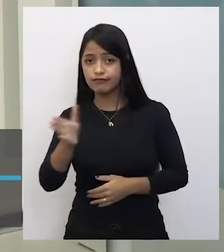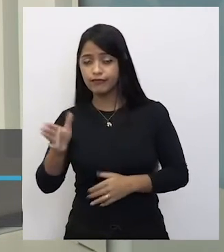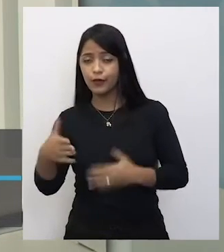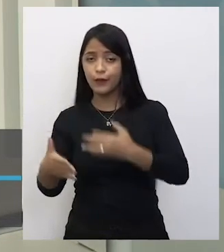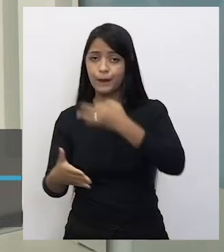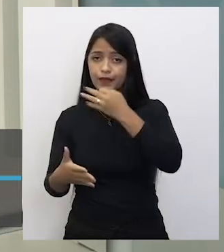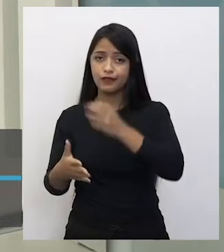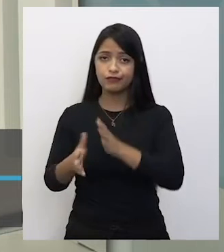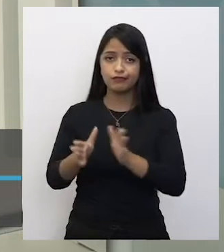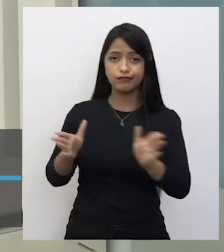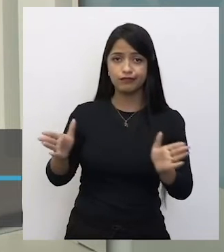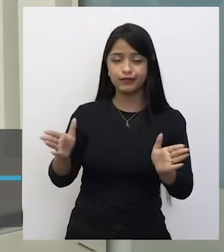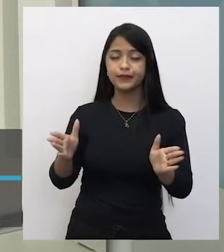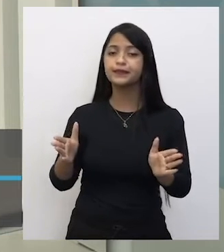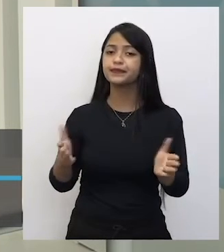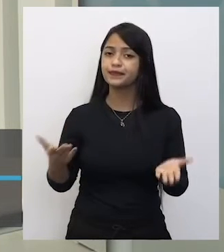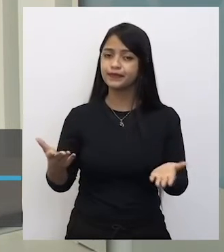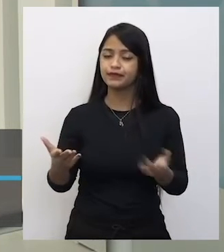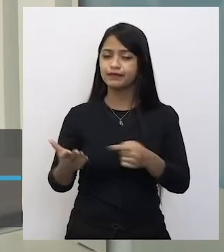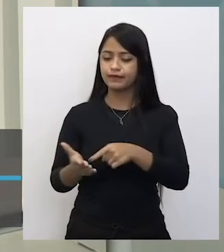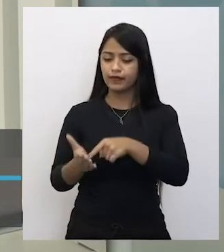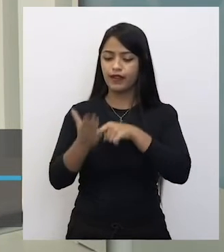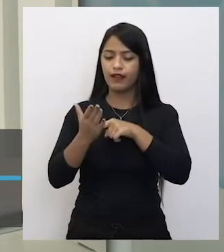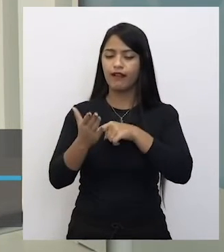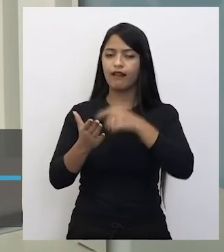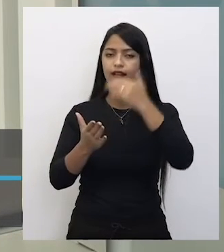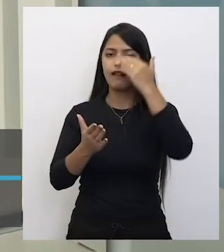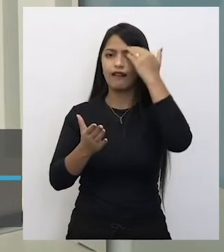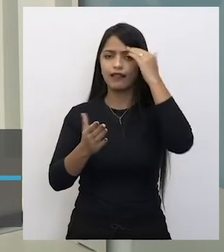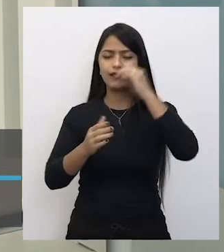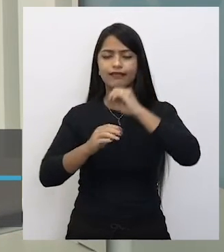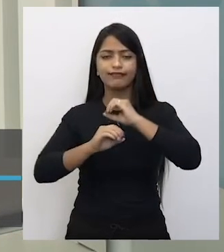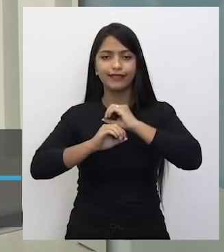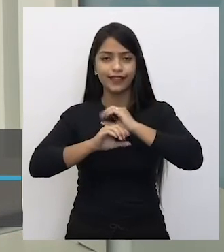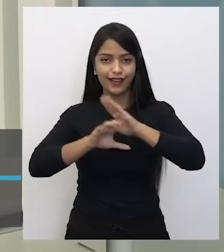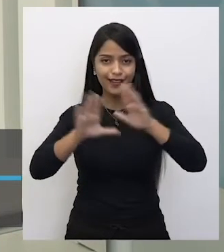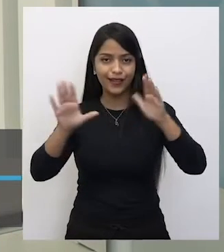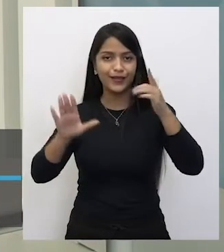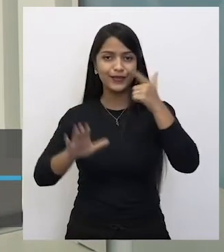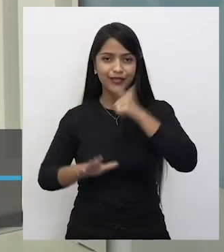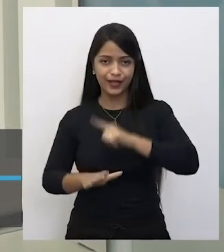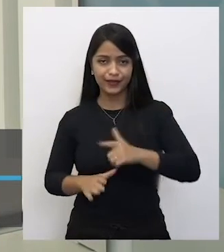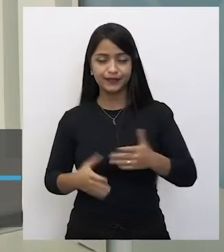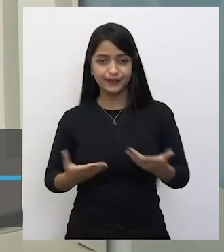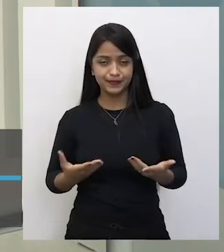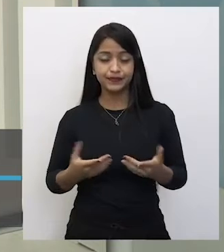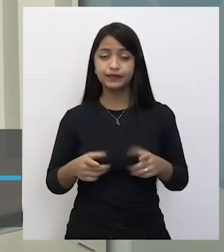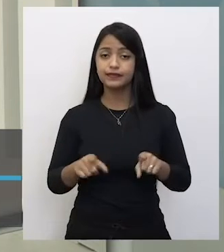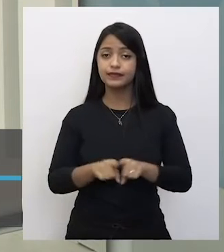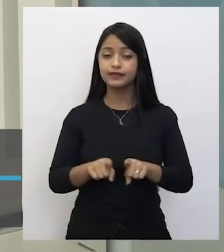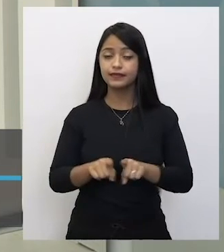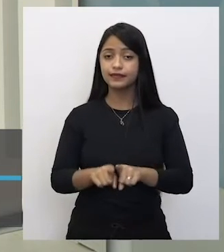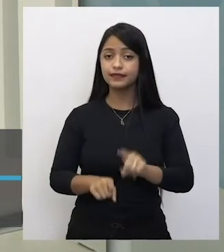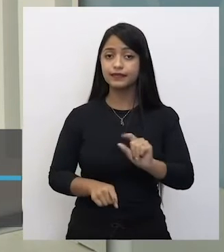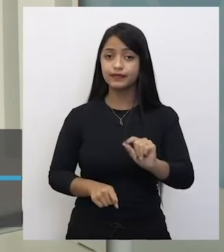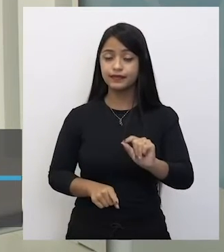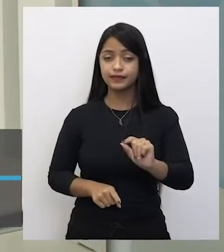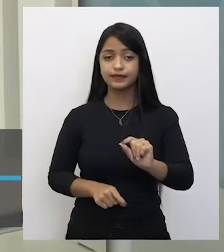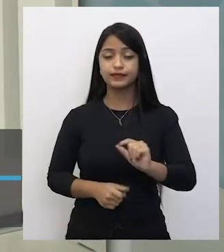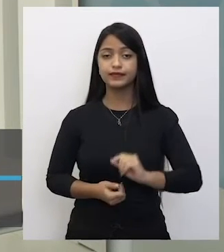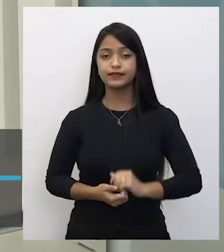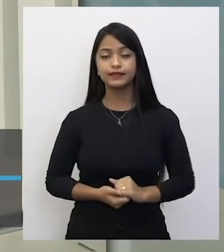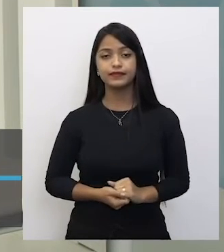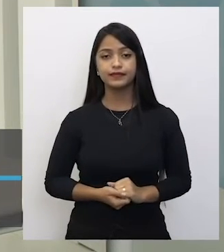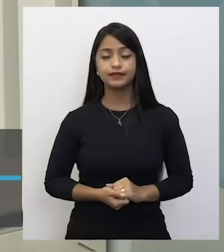lado B, certo? Fica muito claro ali, né? E lógico que tem a intenção de, com